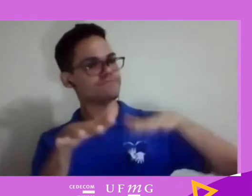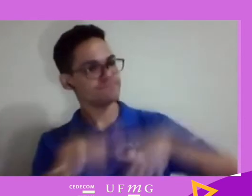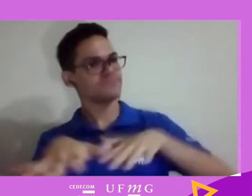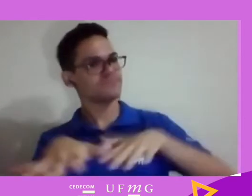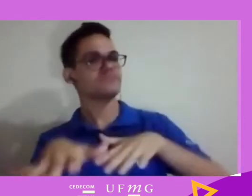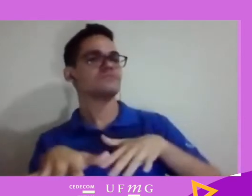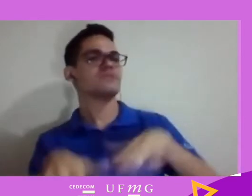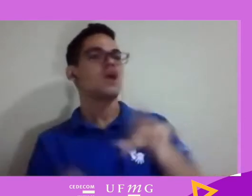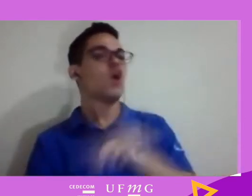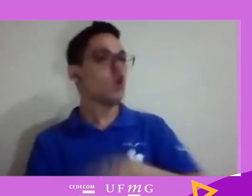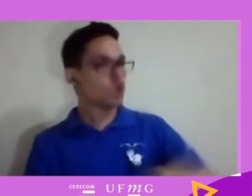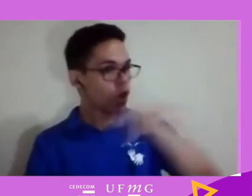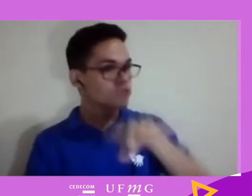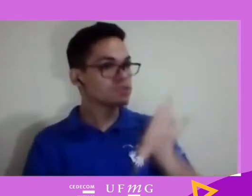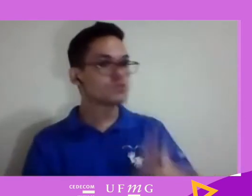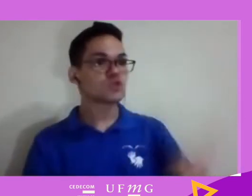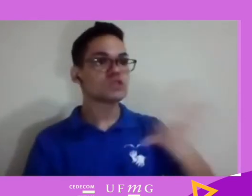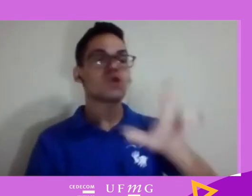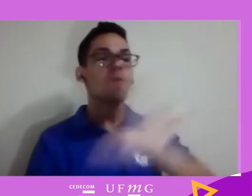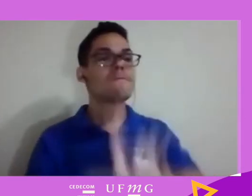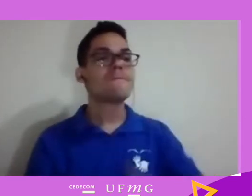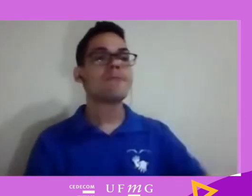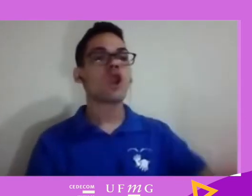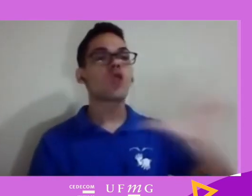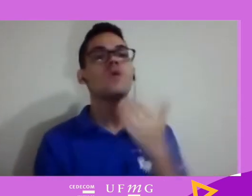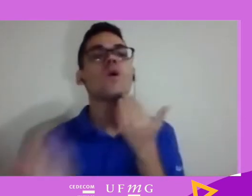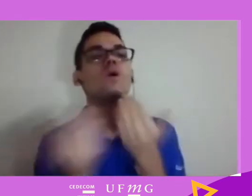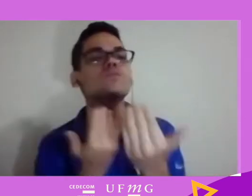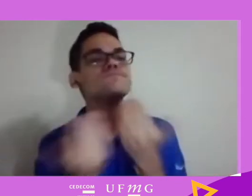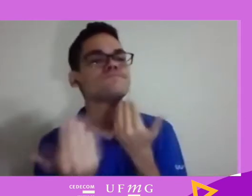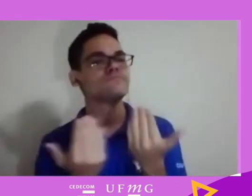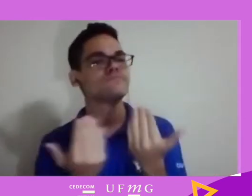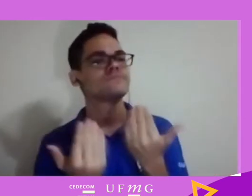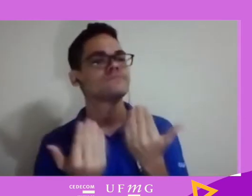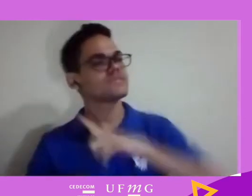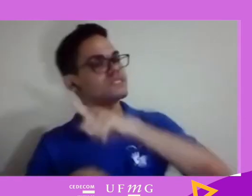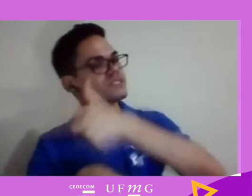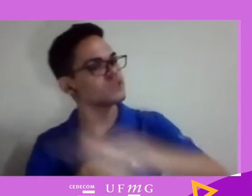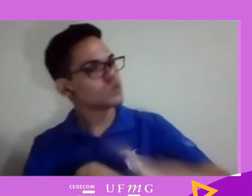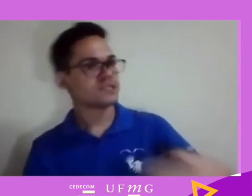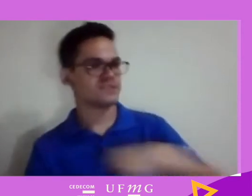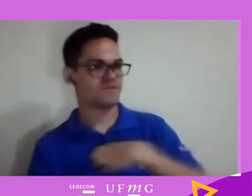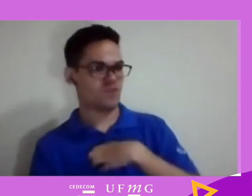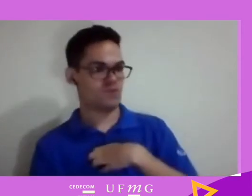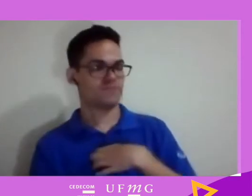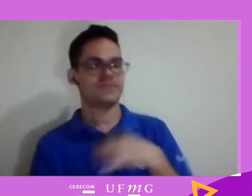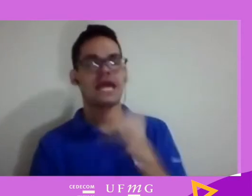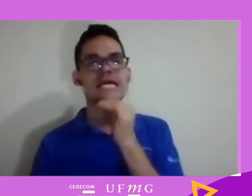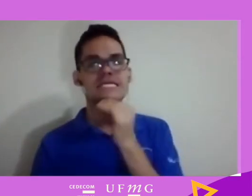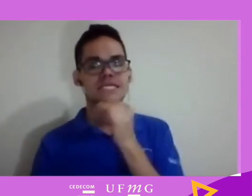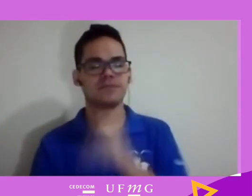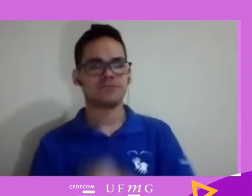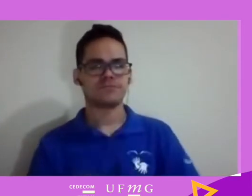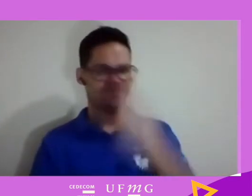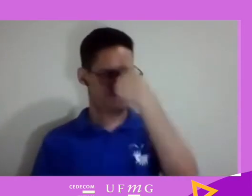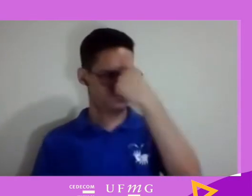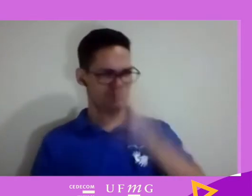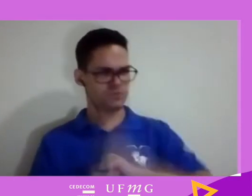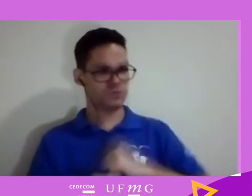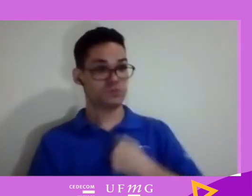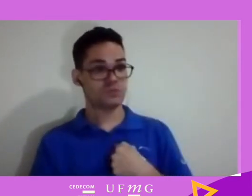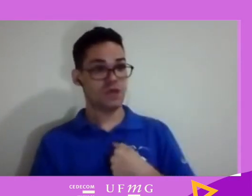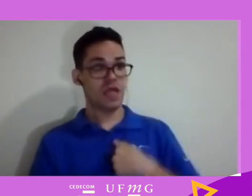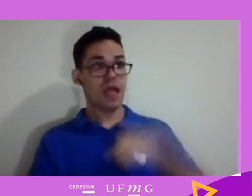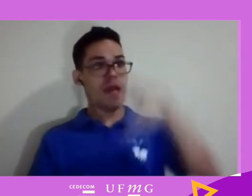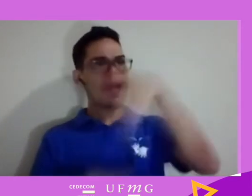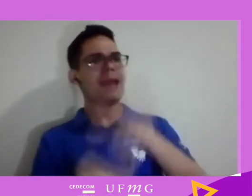temos tratado isso como uma lógica da comunicação contemporânea, que atravessa as mais diferentes facetas. Por exemplo, é quase impossível